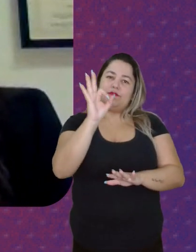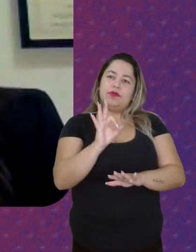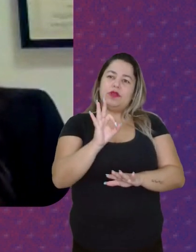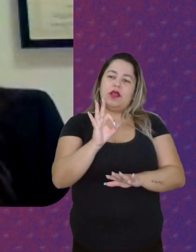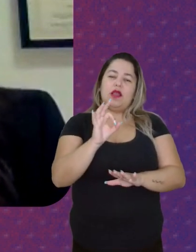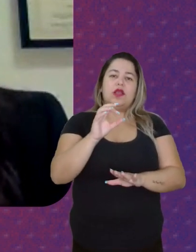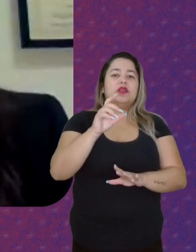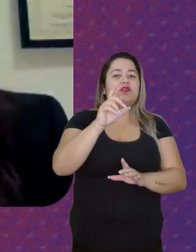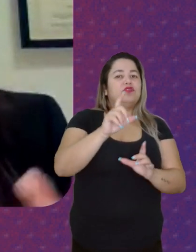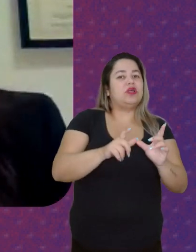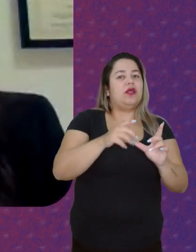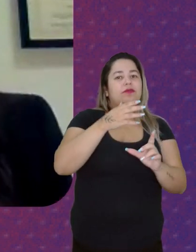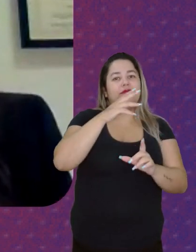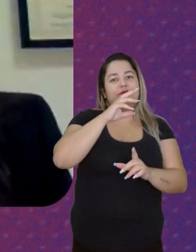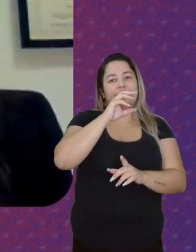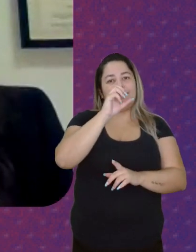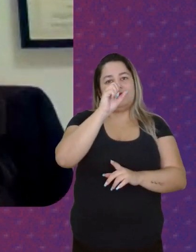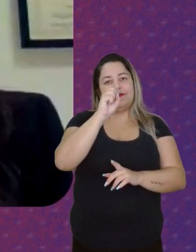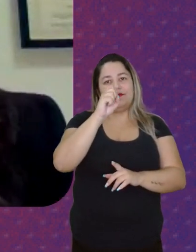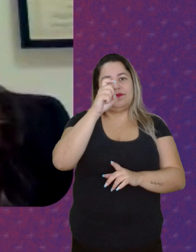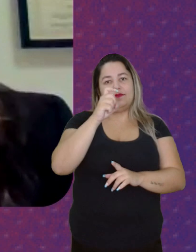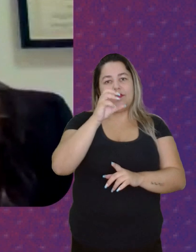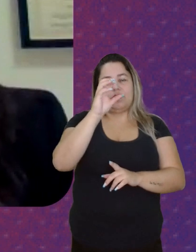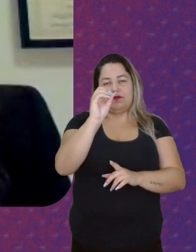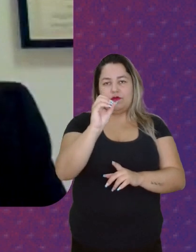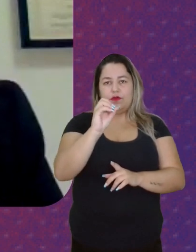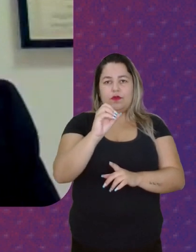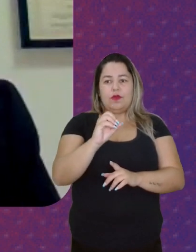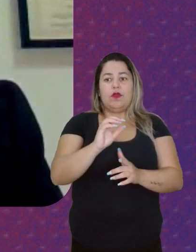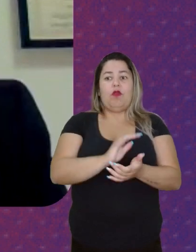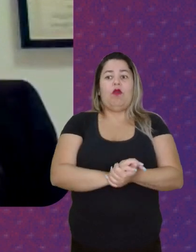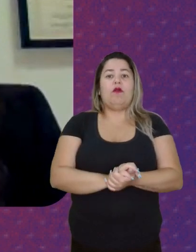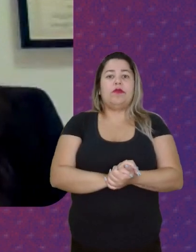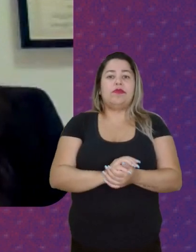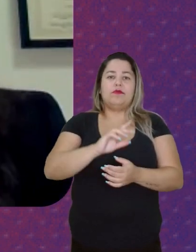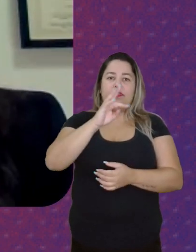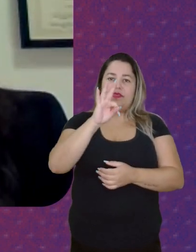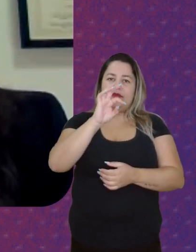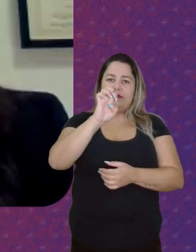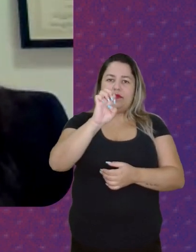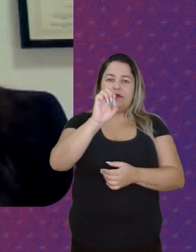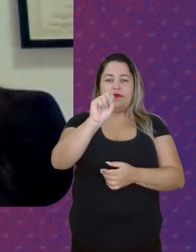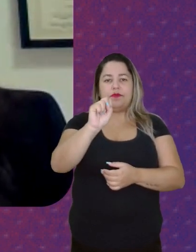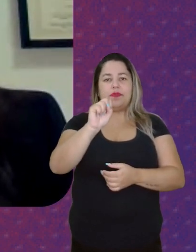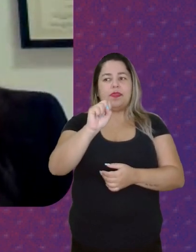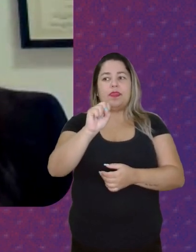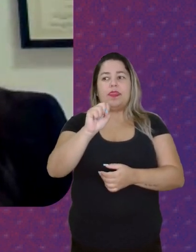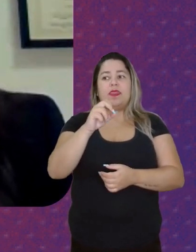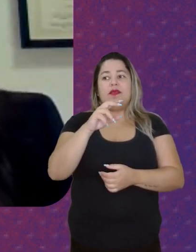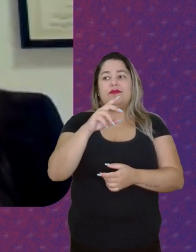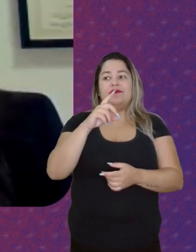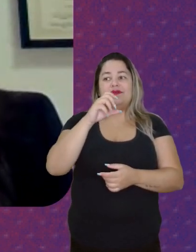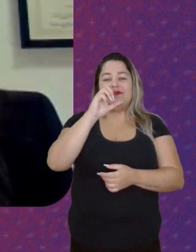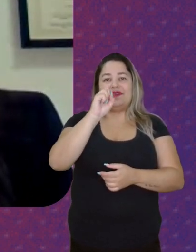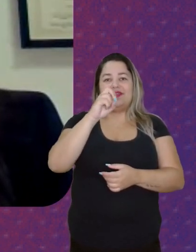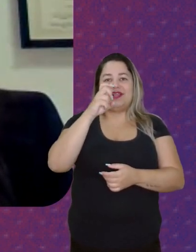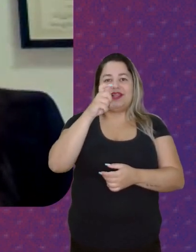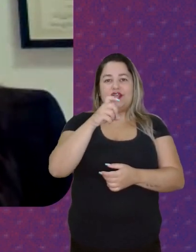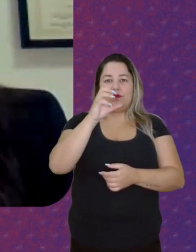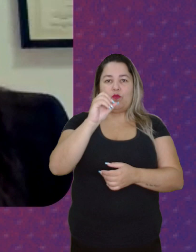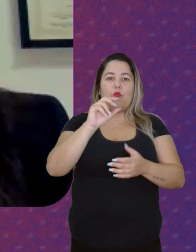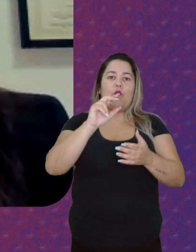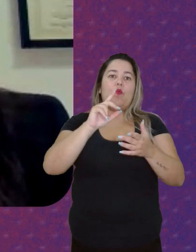cada sexo, é isso que diz o texto da lei. Mas a resolução do TSE, ela entende que a palavra sexo deve ser substituída por